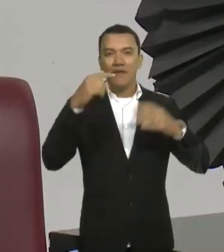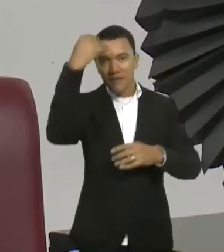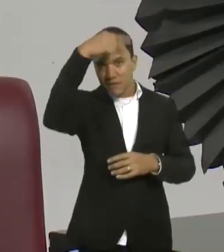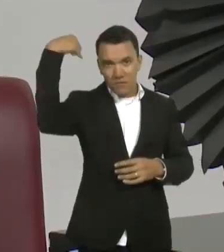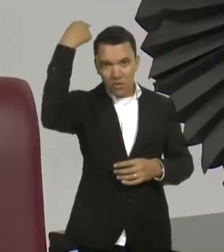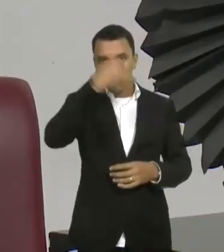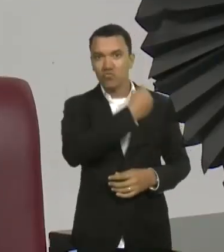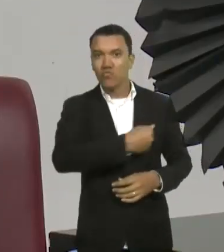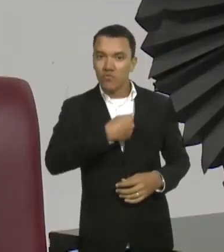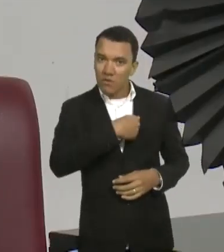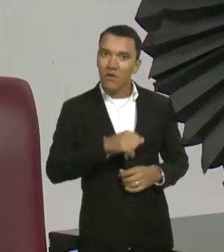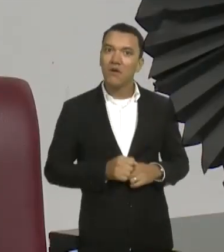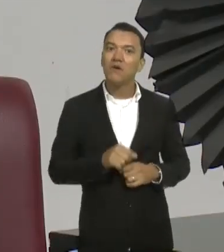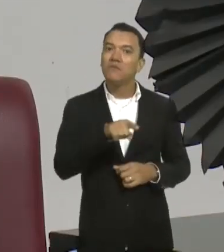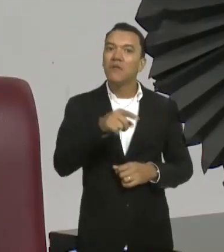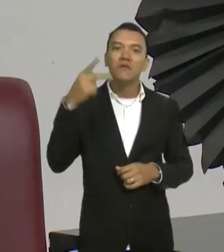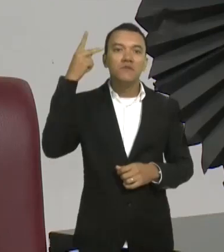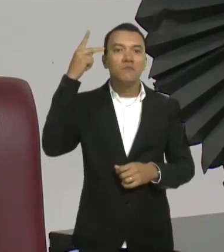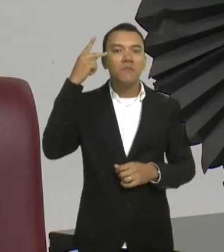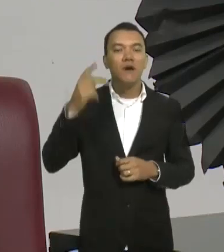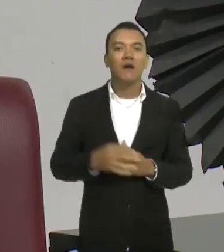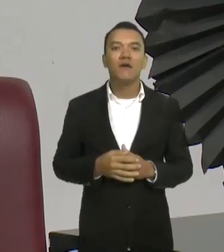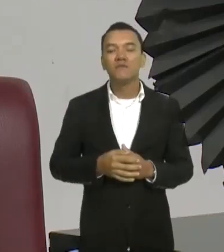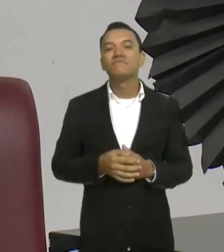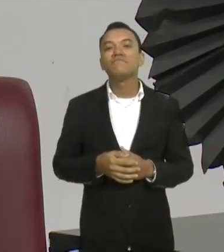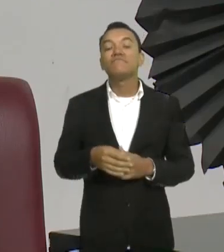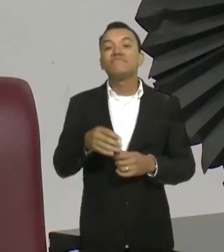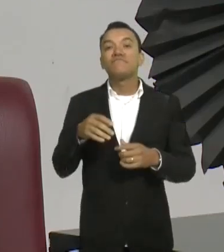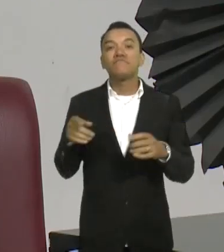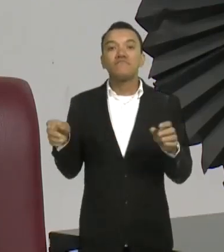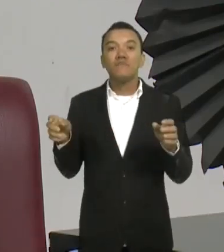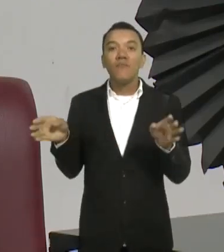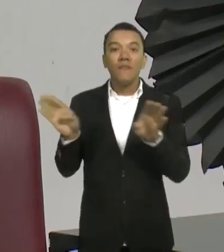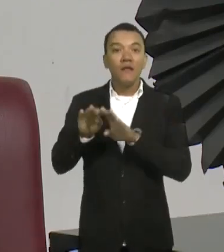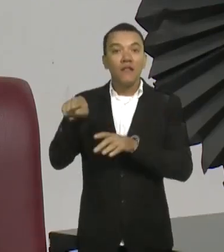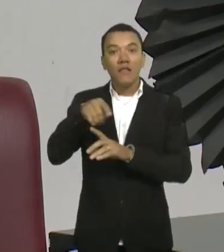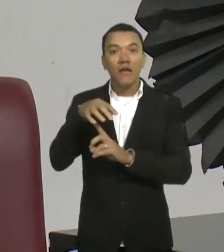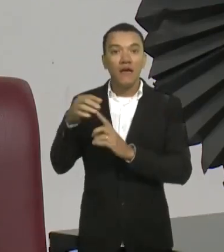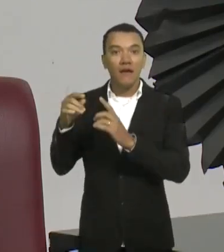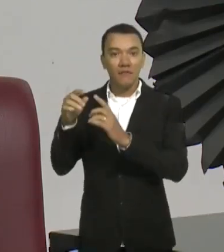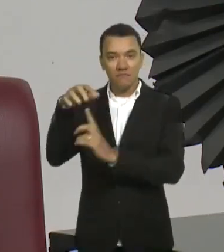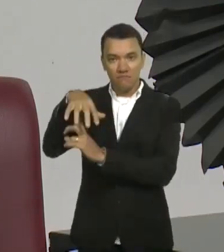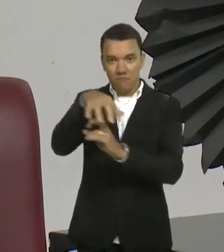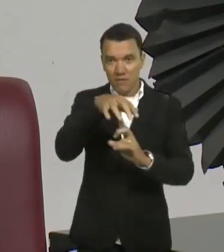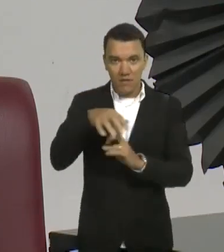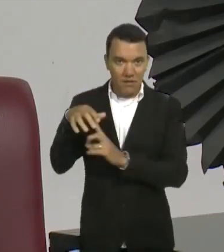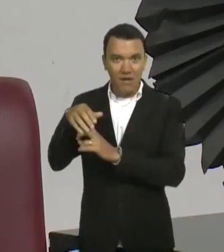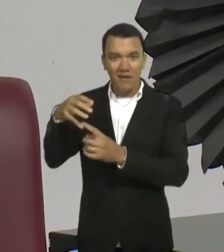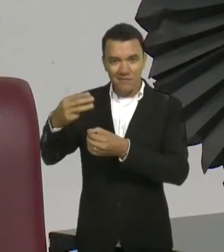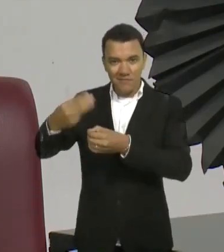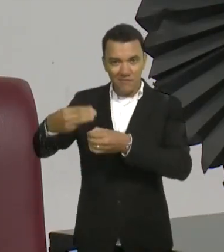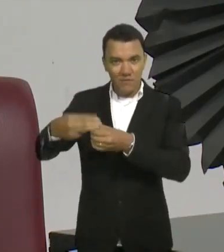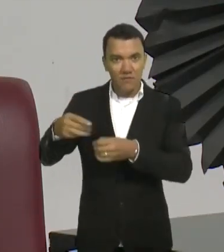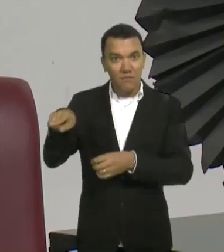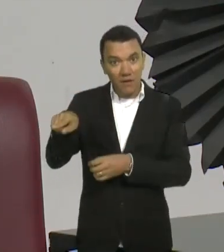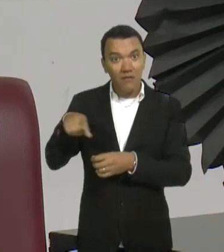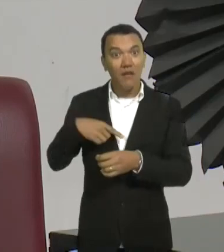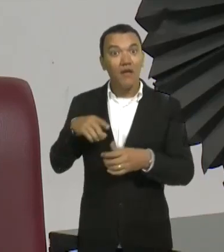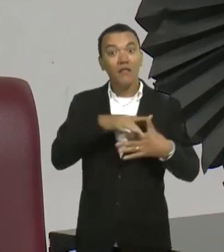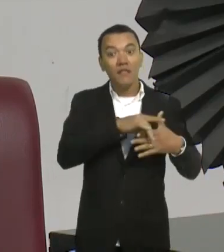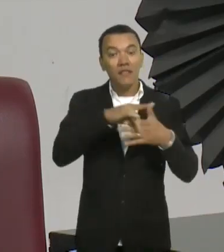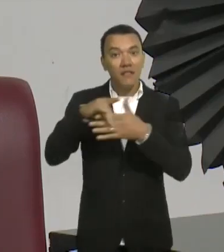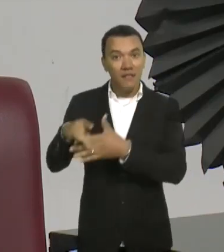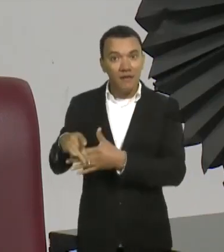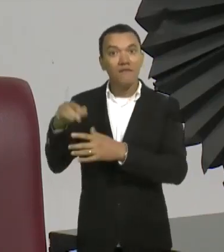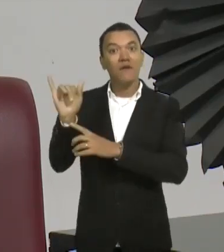Paulo. Fechamos o mercado municipal de São Paulo e levamos, né, o Bumba Meu Boi e